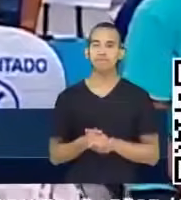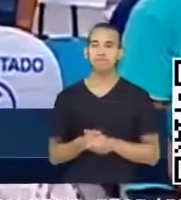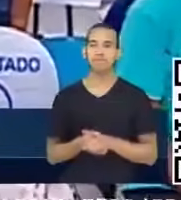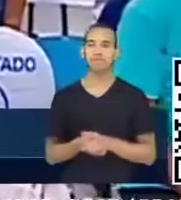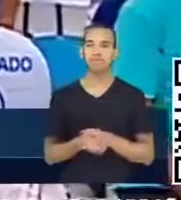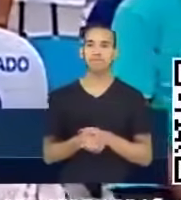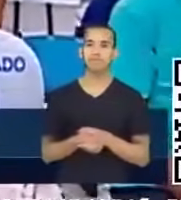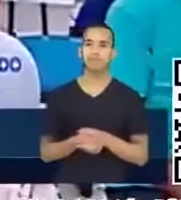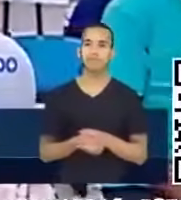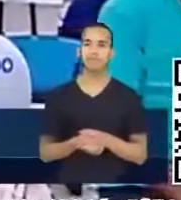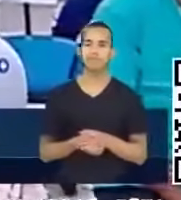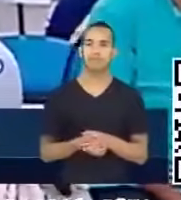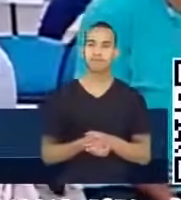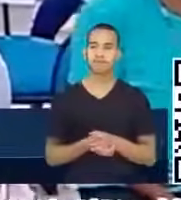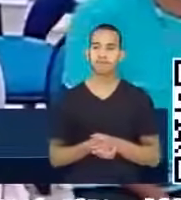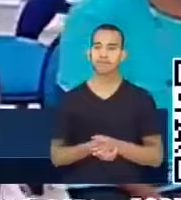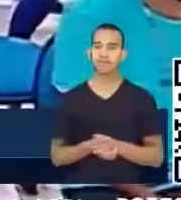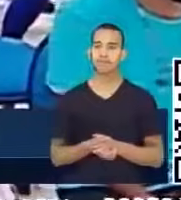e e